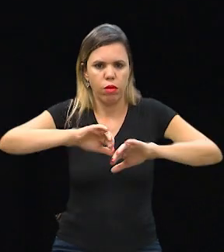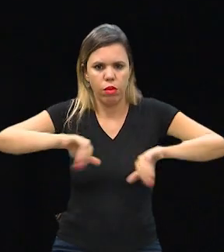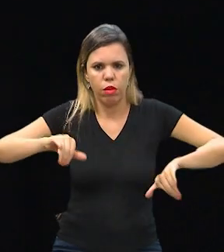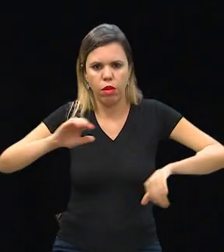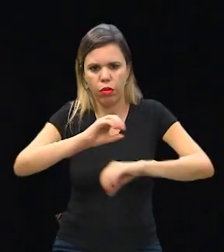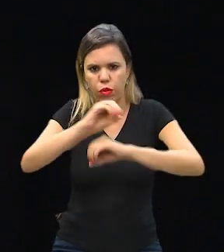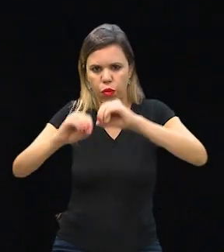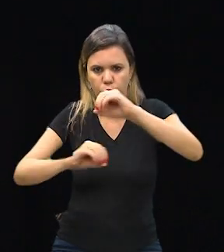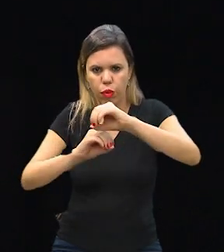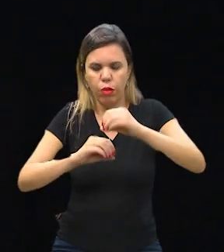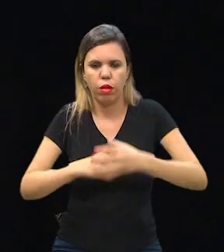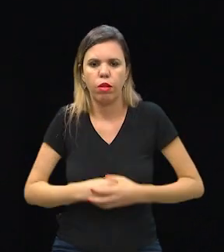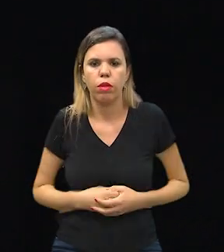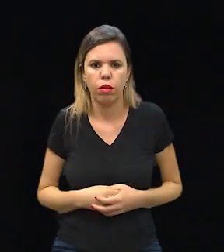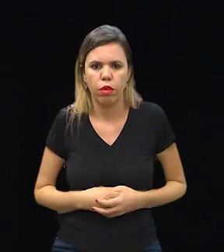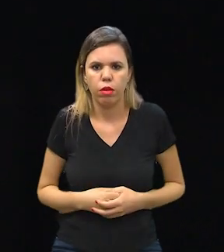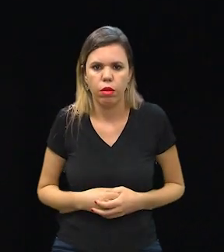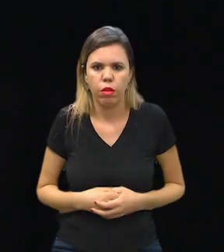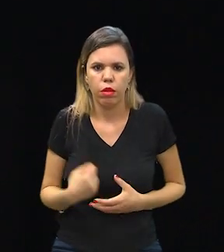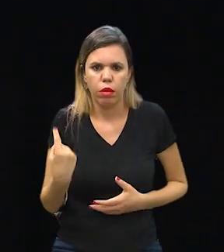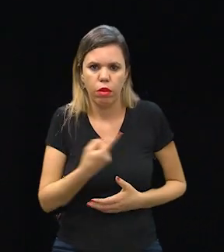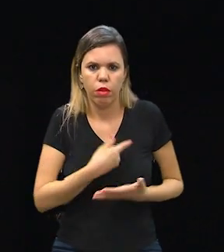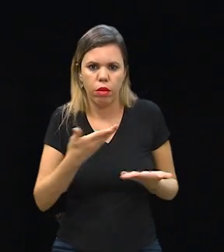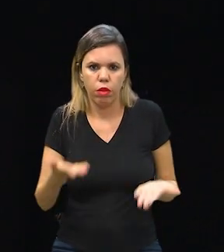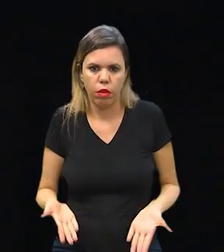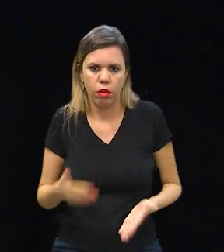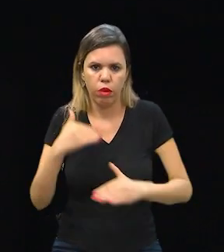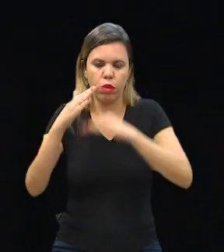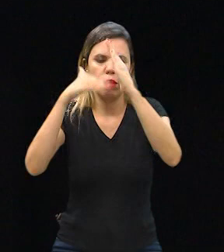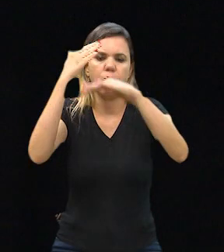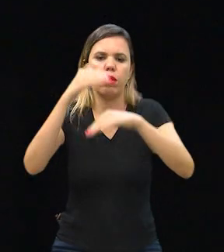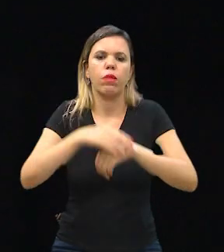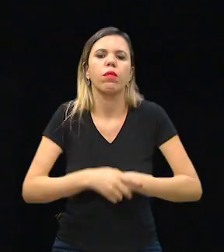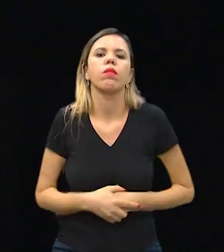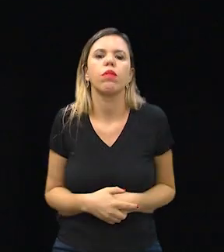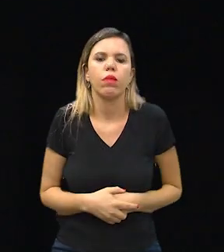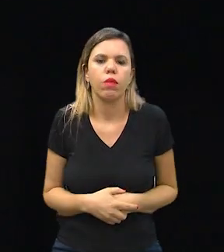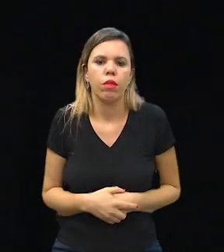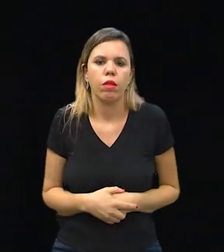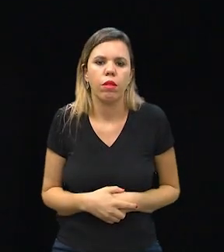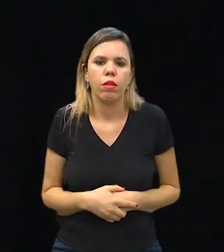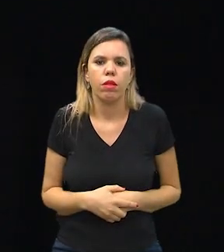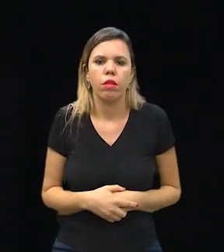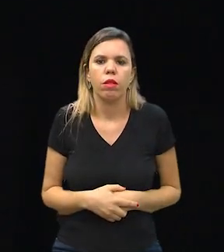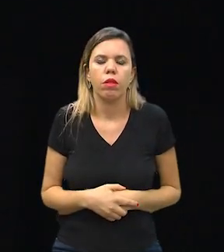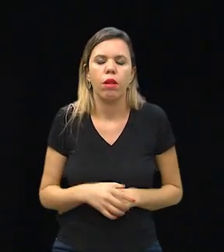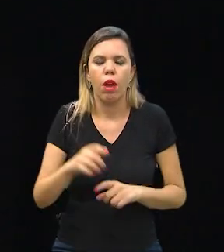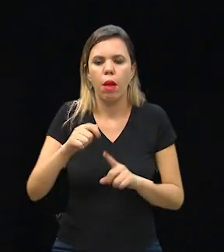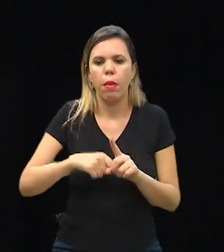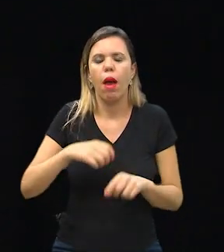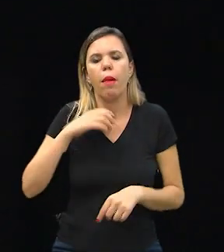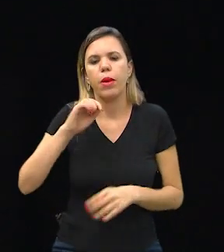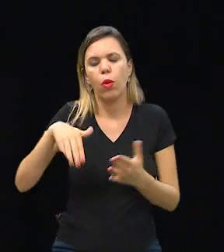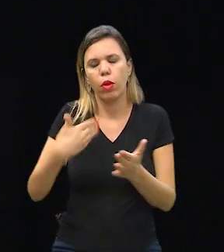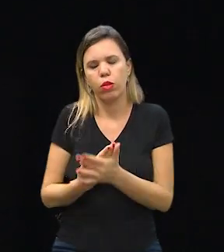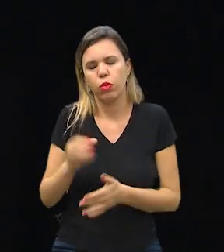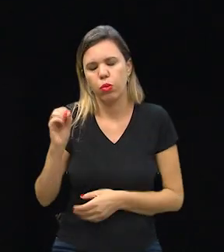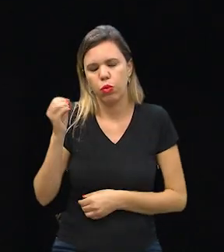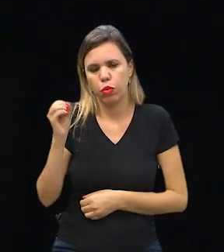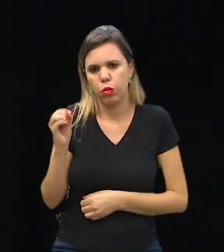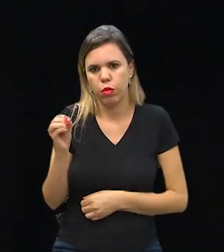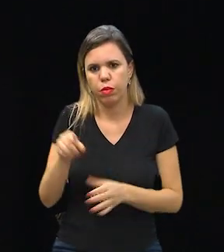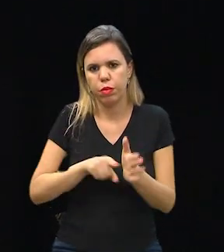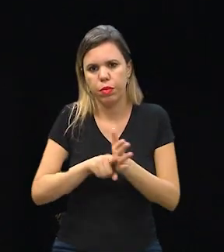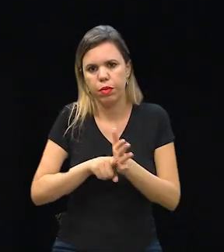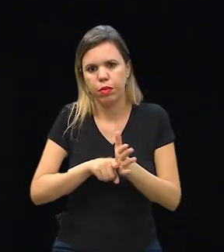a FEAC ela veio com um aporte para a gente desenvolver isso daí de abril até outubro. Sim. Então, a questão